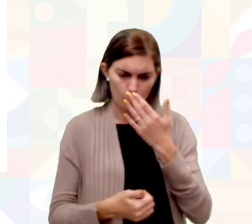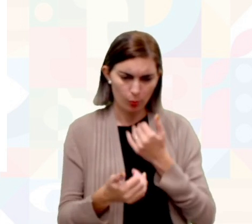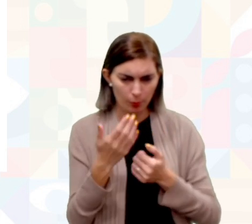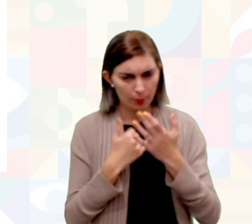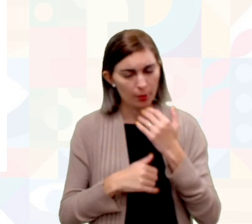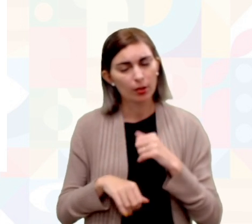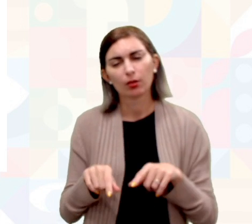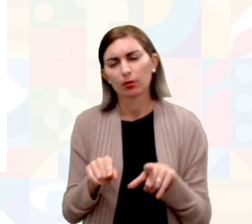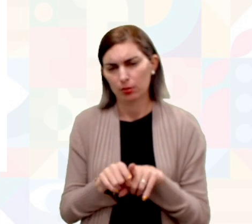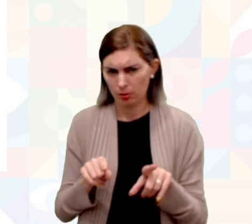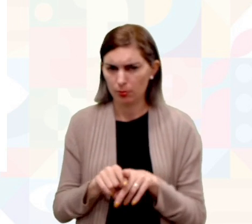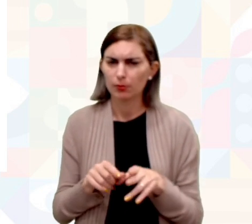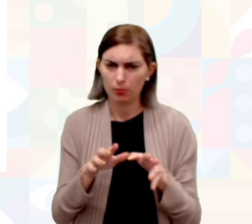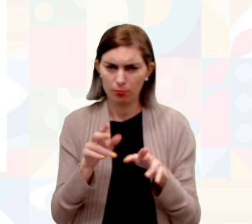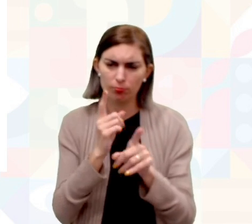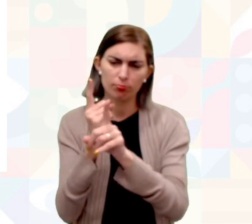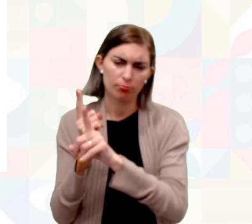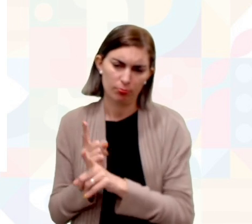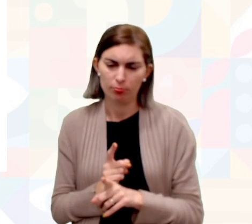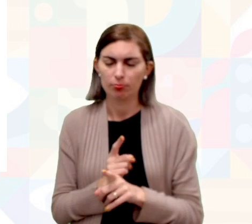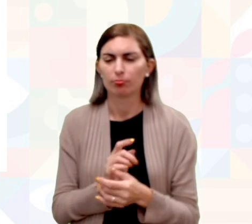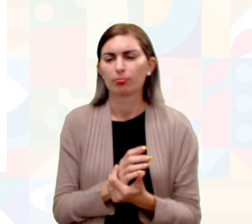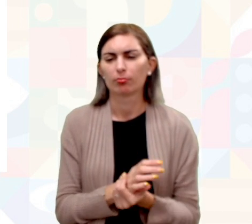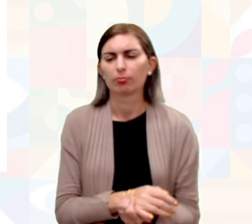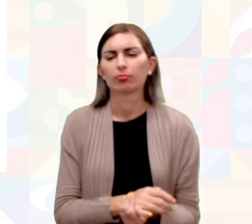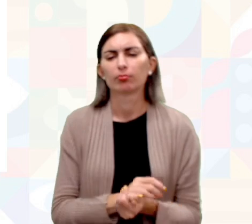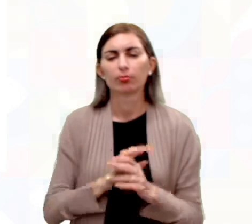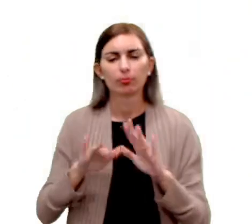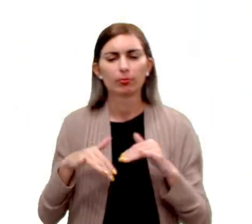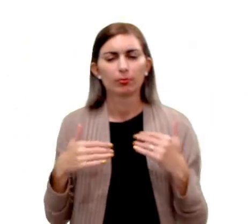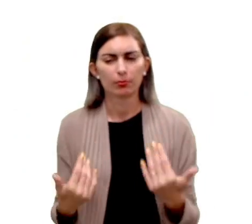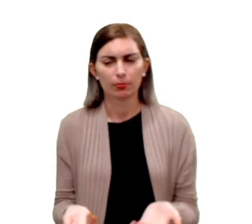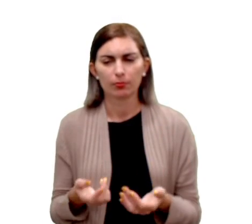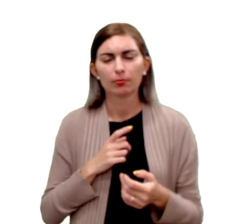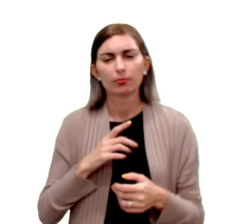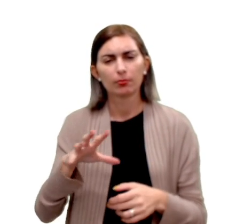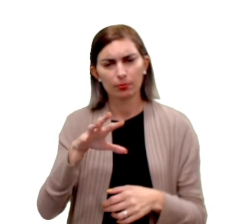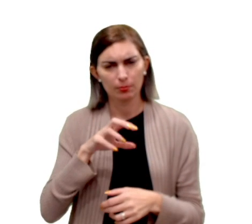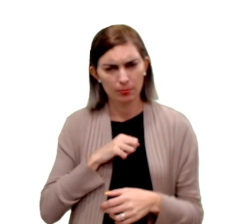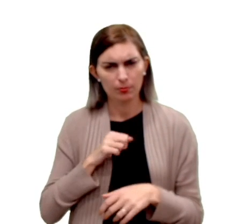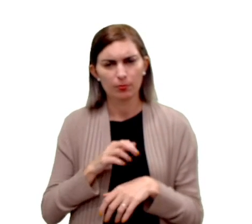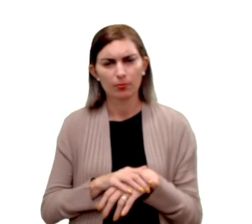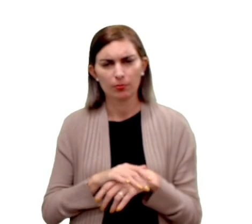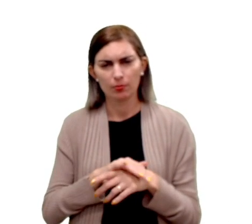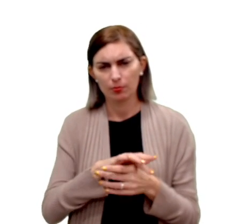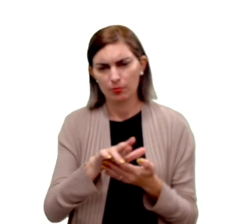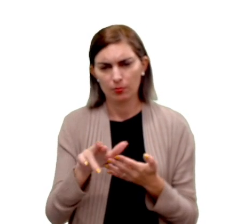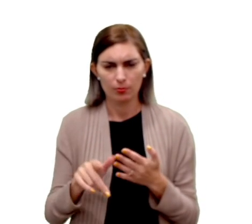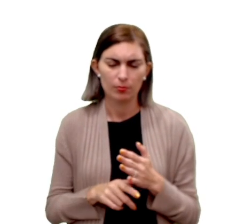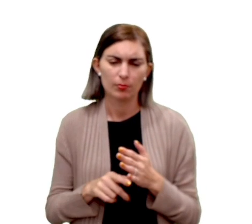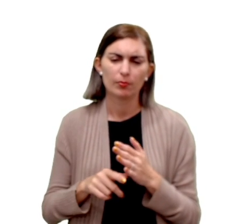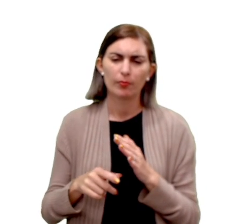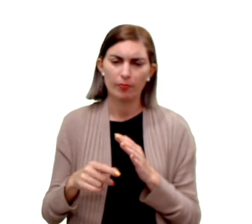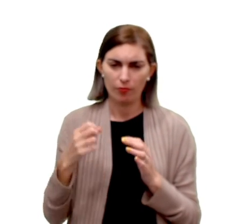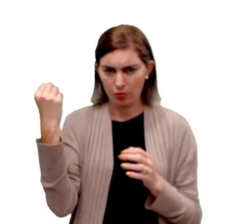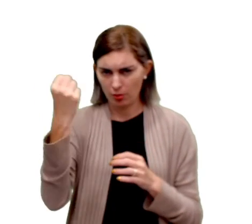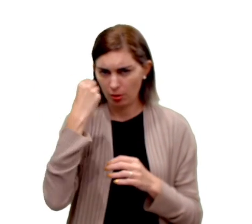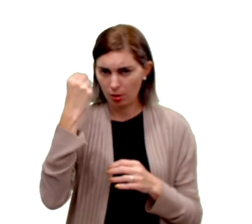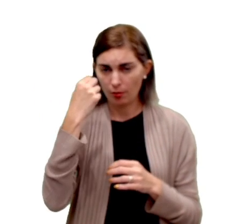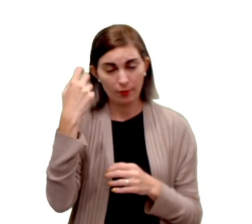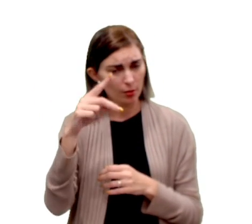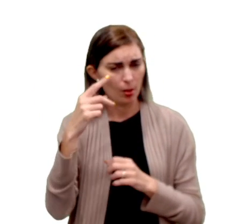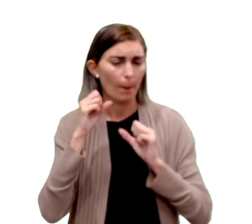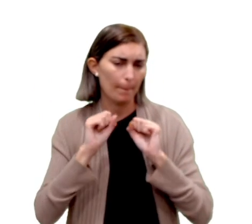também é bem comum, tá bom? Então, essas intoxicações, né, de acordo com a gravidade dela, né, a gente